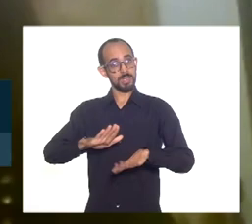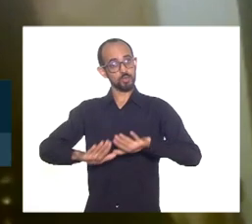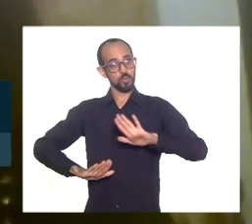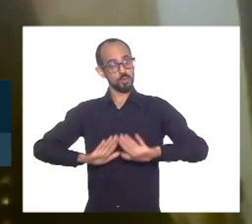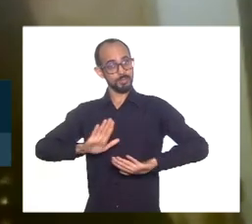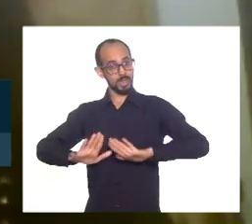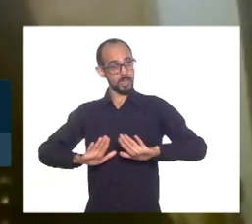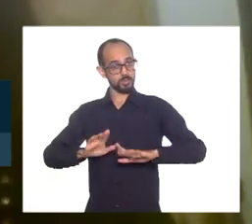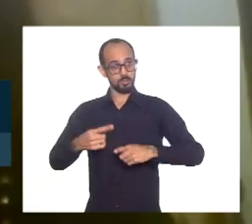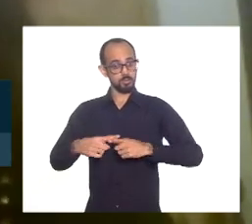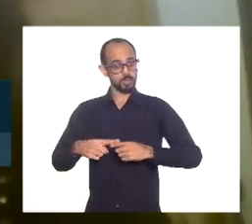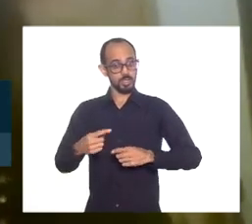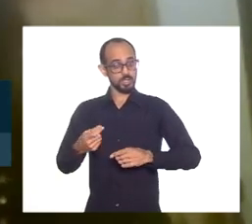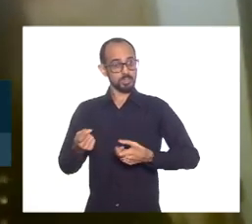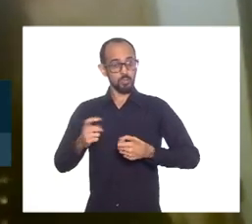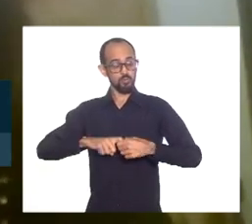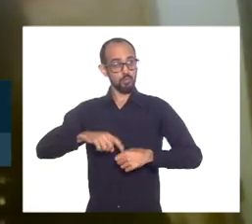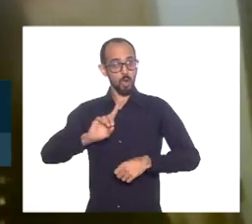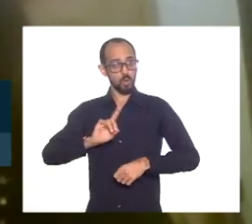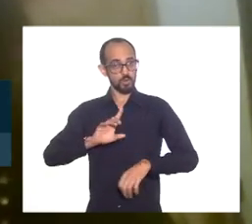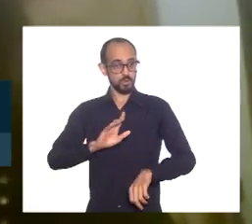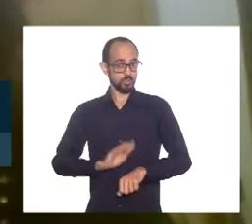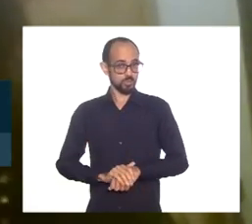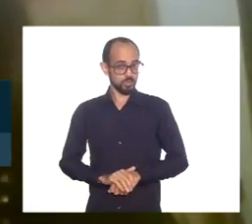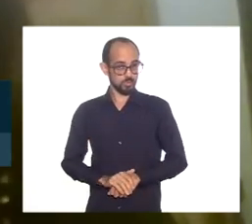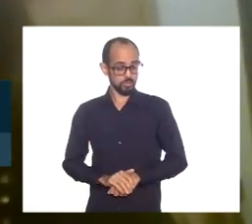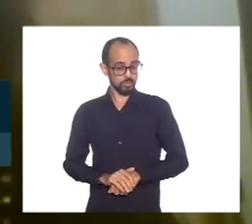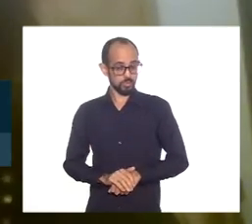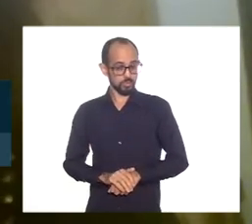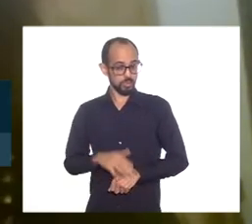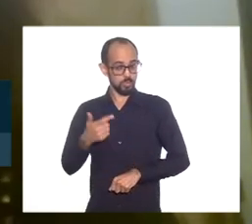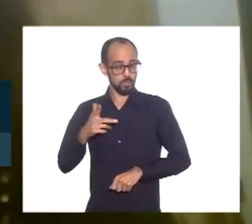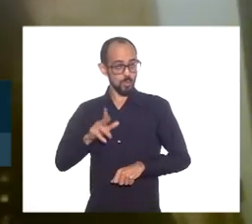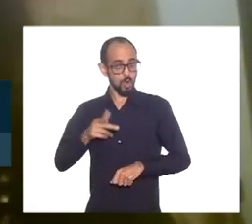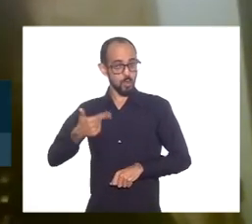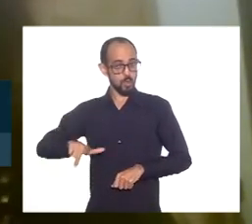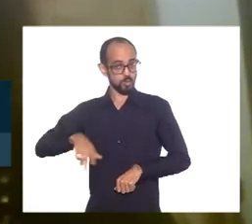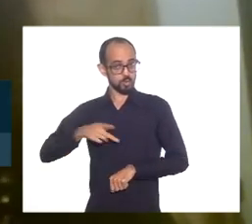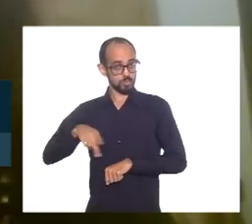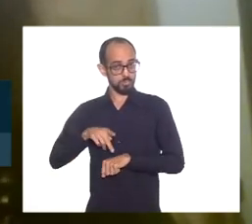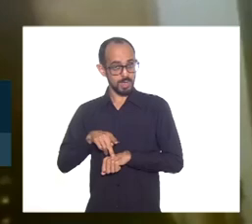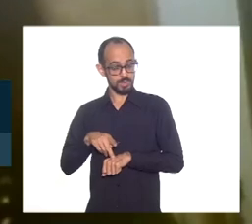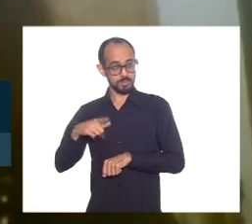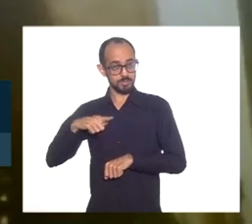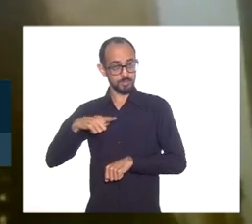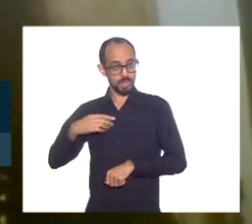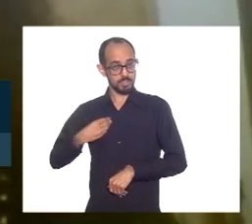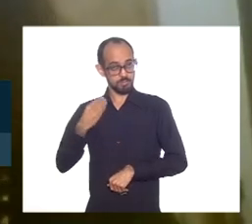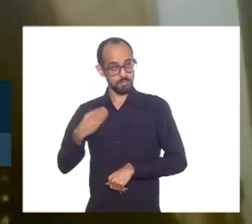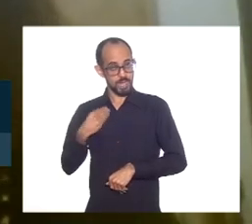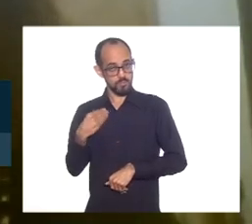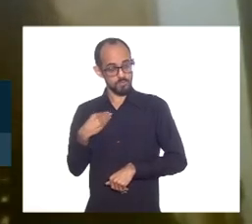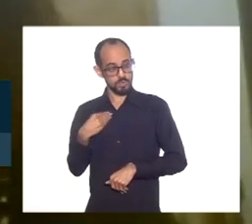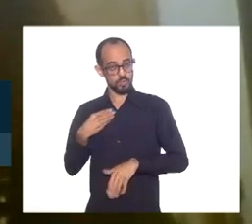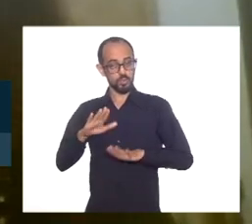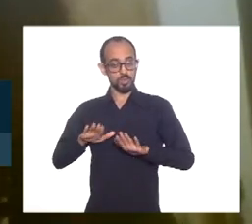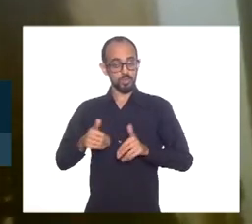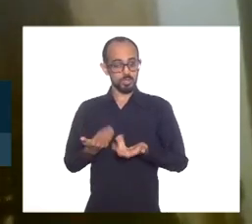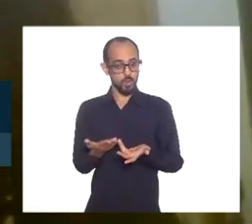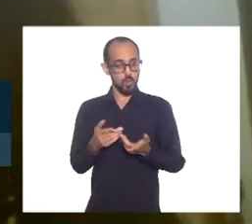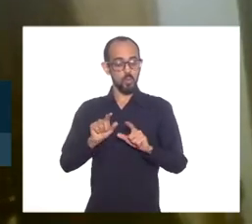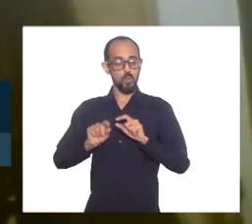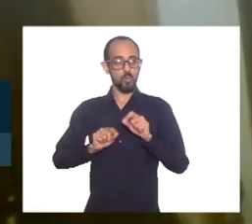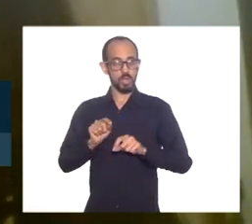têm volta, né? Elas não têm a volta que alguns outros países têm e se beneficiam. Então,